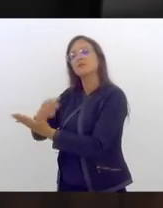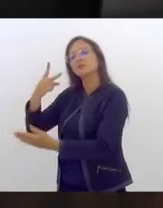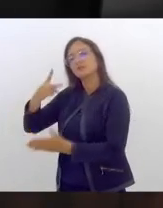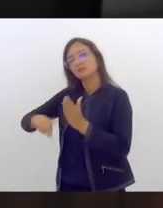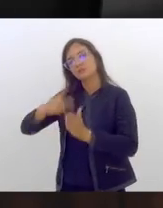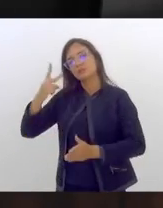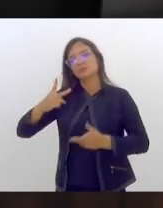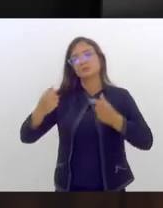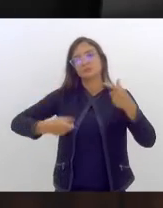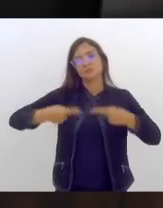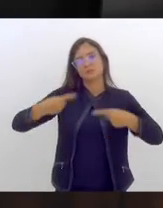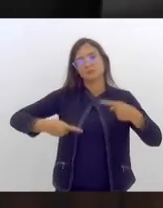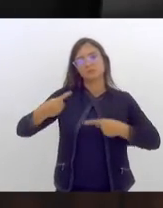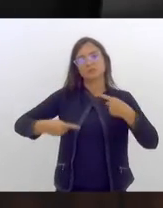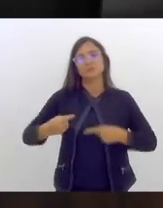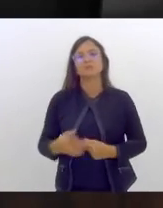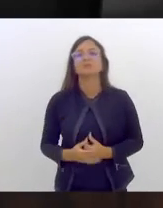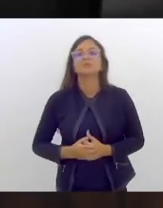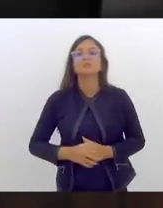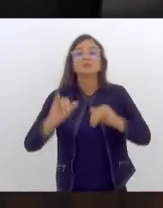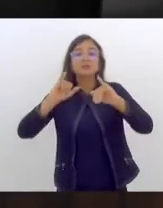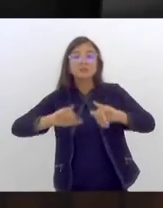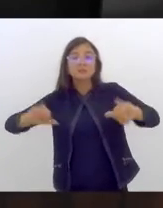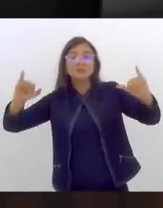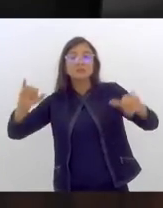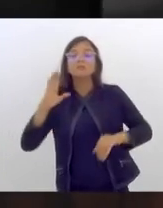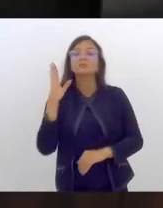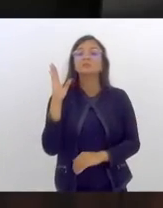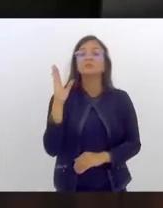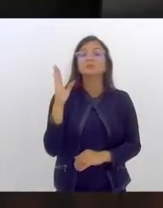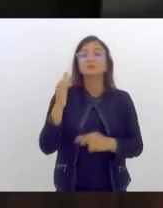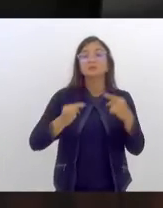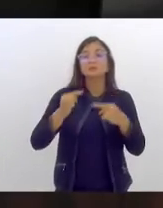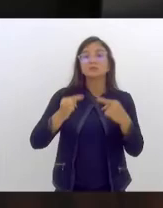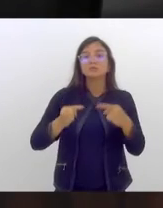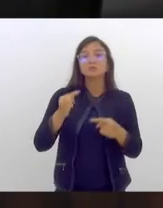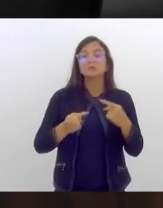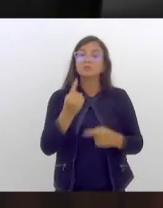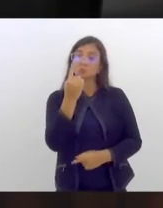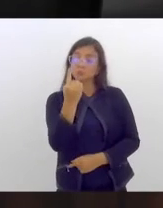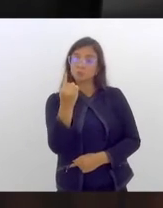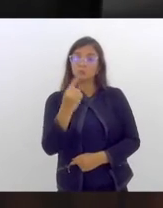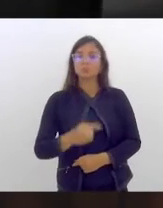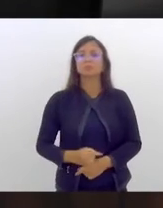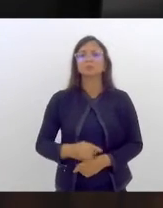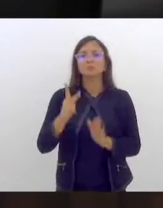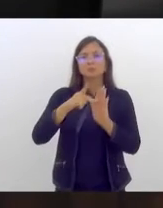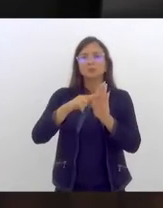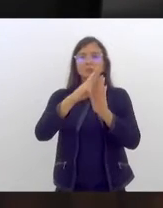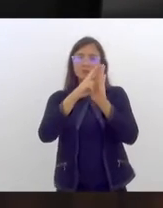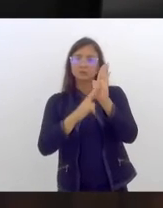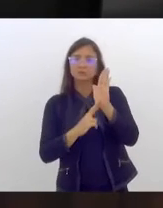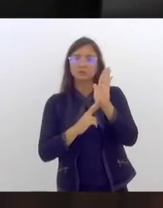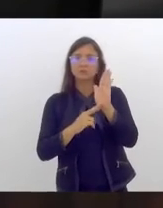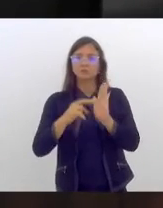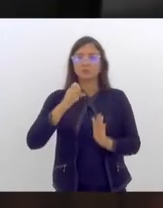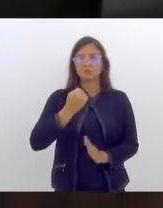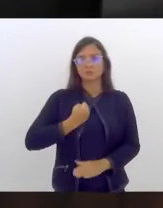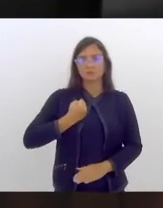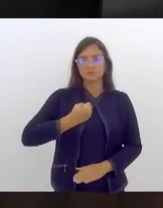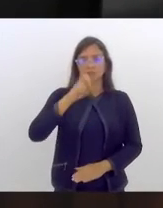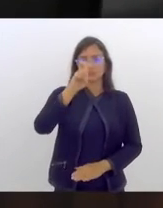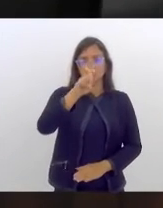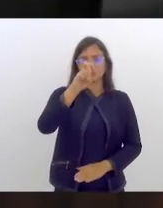discussão anuncio em discussão única projeto de resolução número 5 número